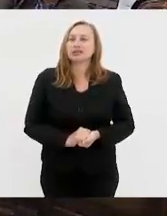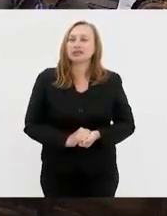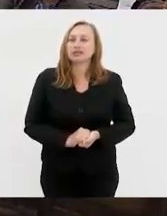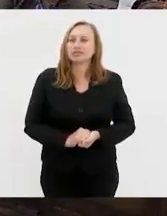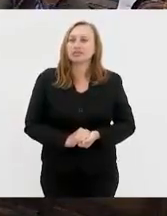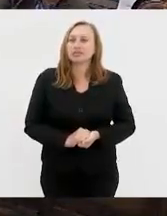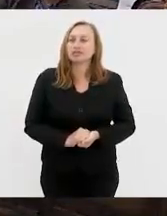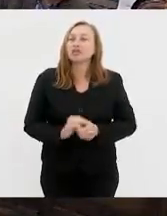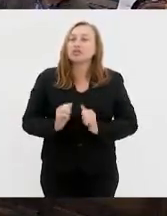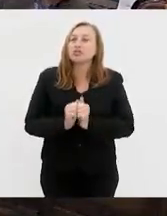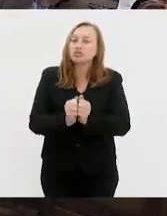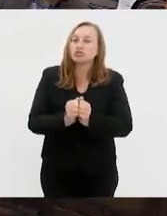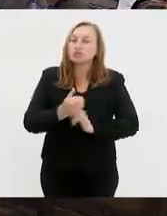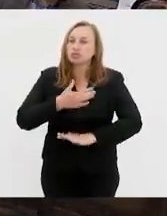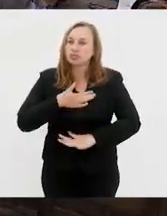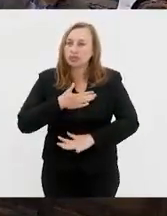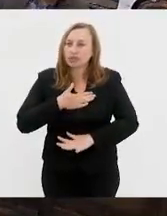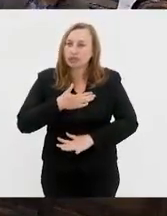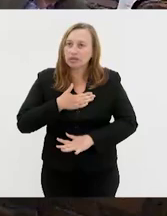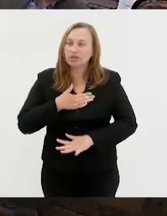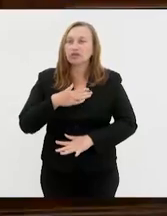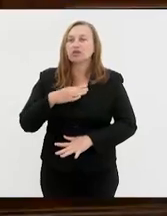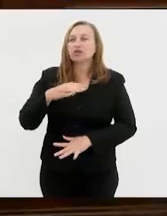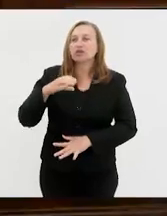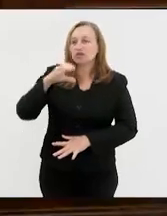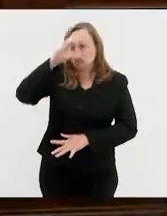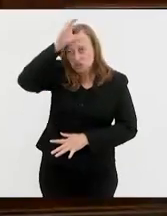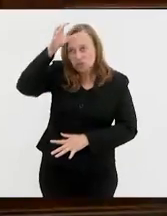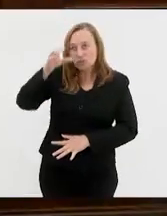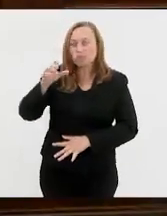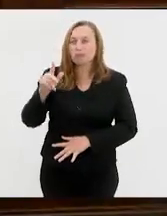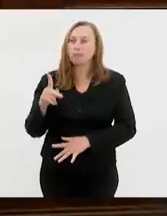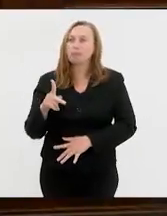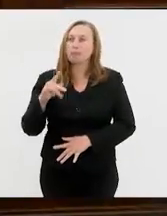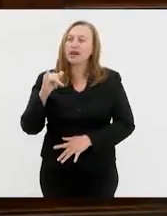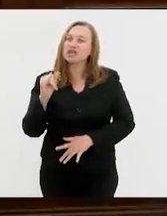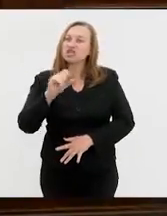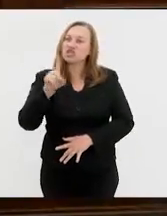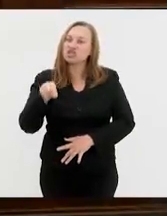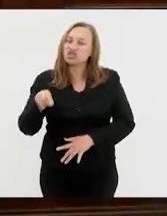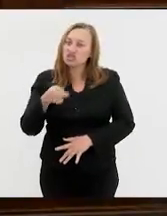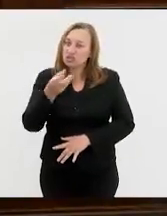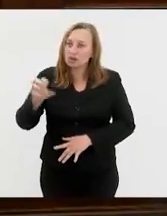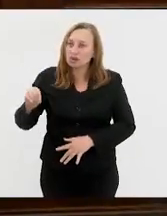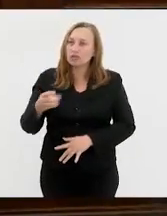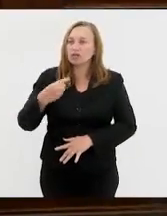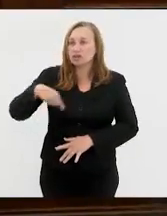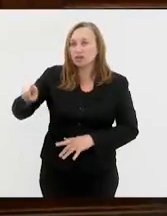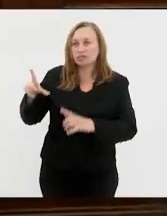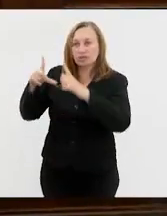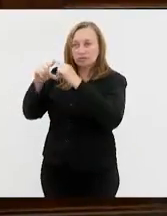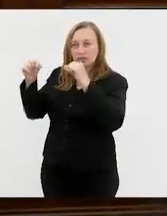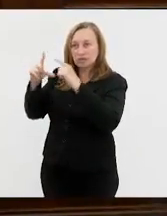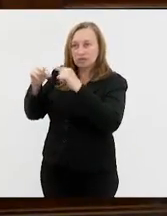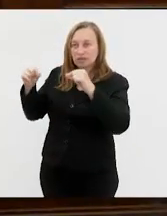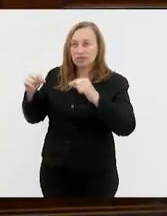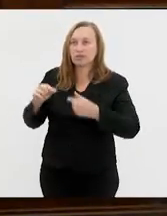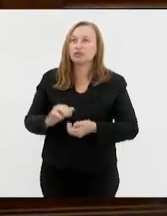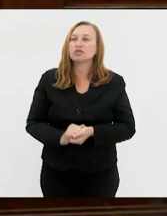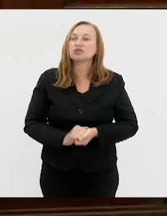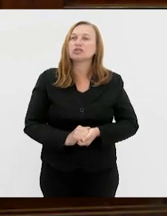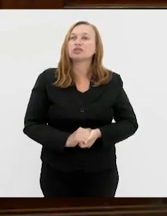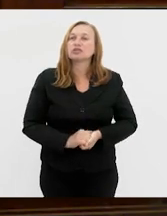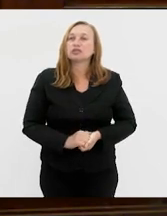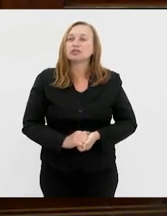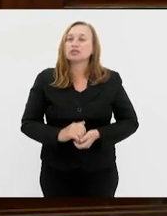que junto comigo, com o tio Paixão e com o Sérgio Miranda, tivemos em Brasília no processo de julgamento para